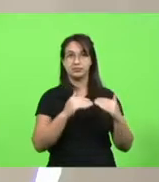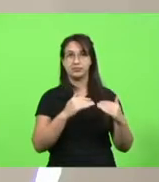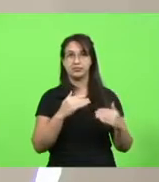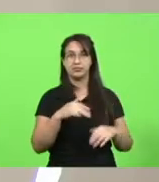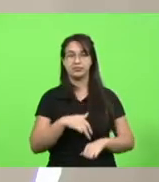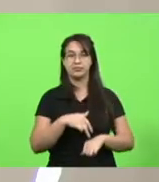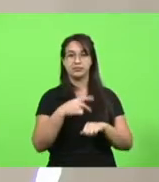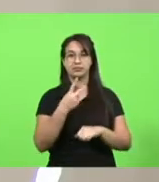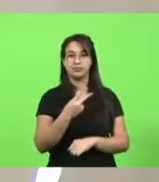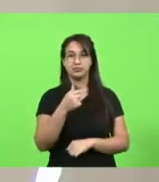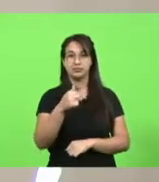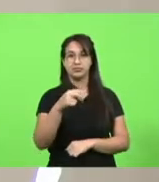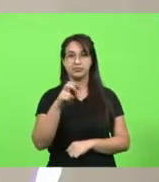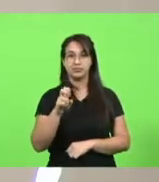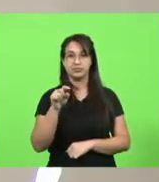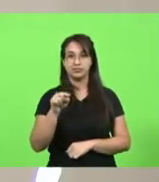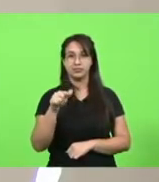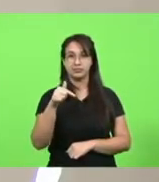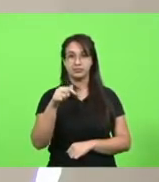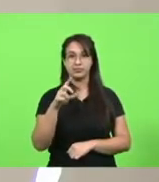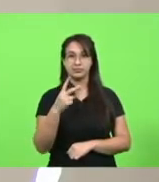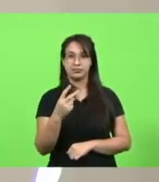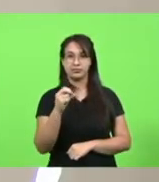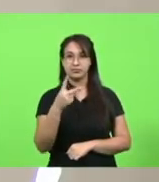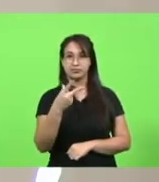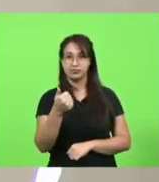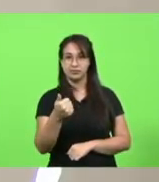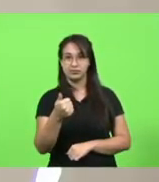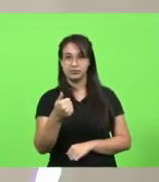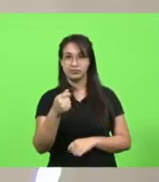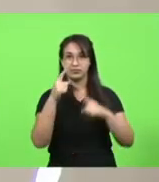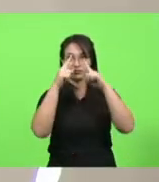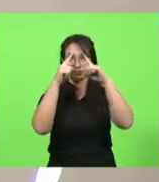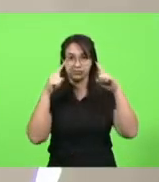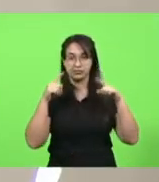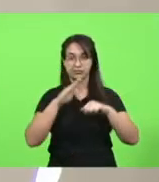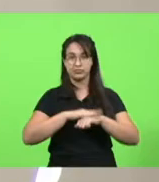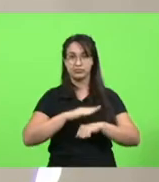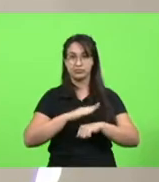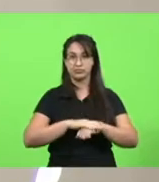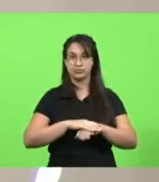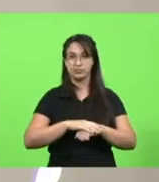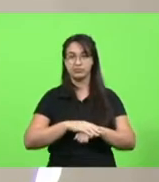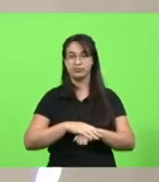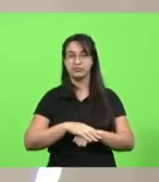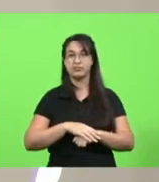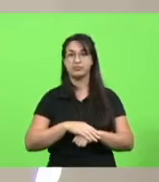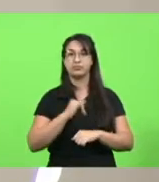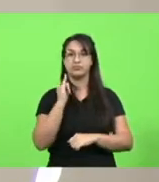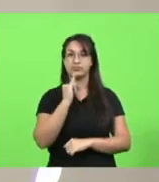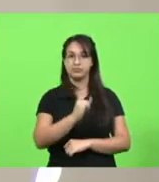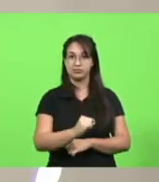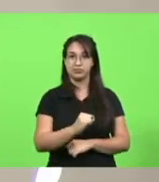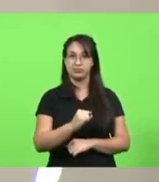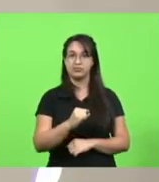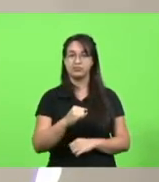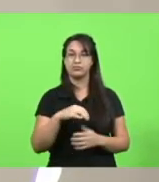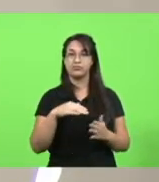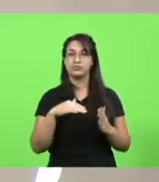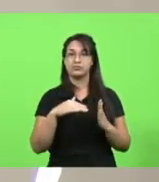moção 275.7/2021, autor deputado Neudi Sareta, manifestando ao presidente da Câmara dos Deputados apoio à aprovação do projeto